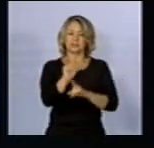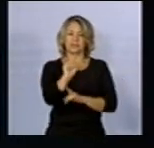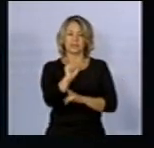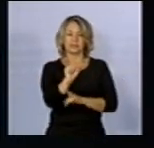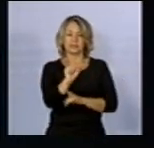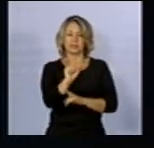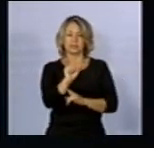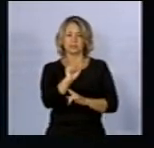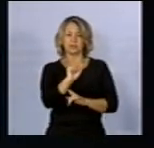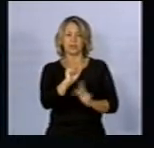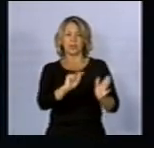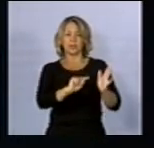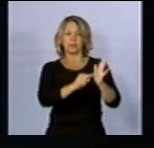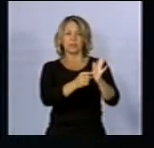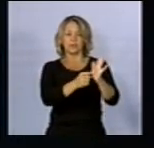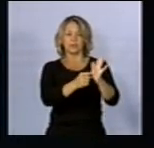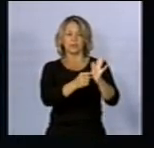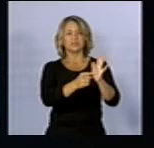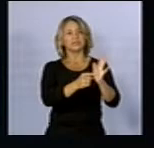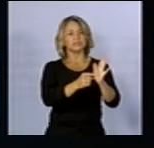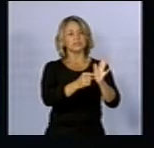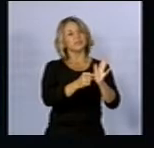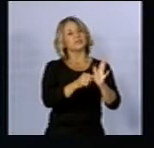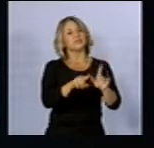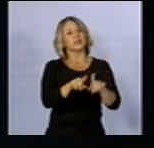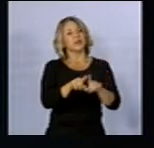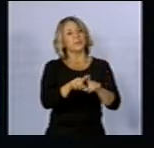ser marcadores mais